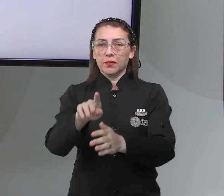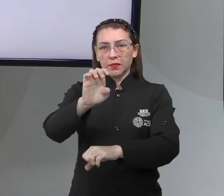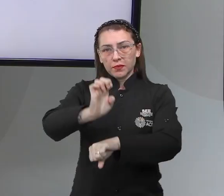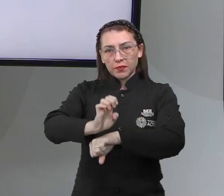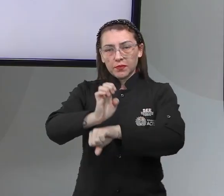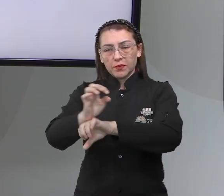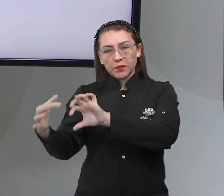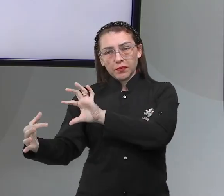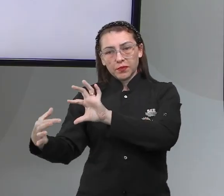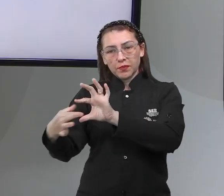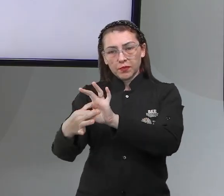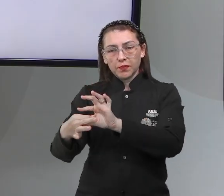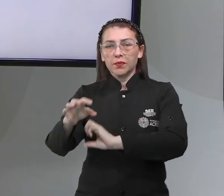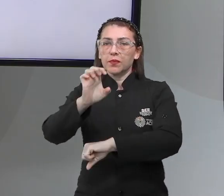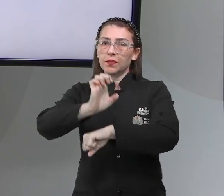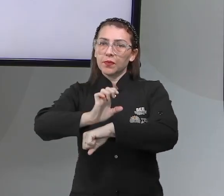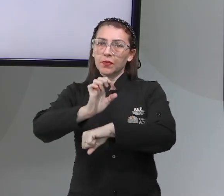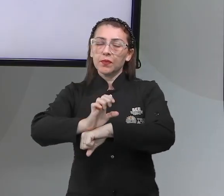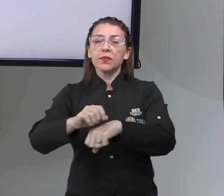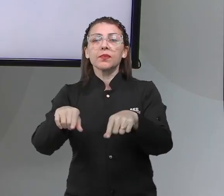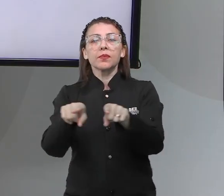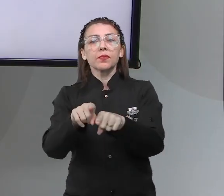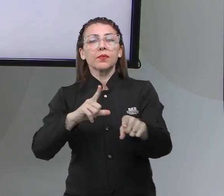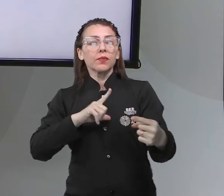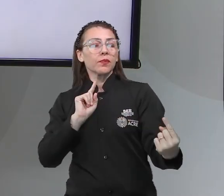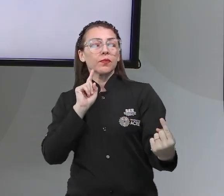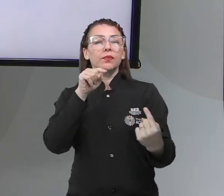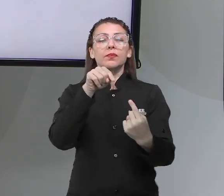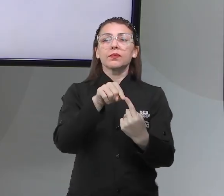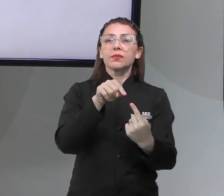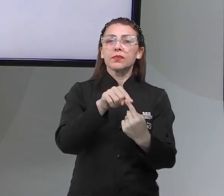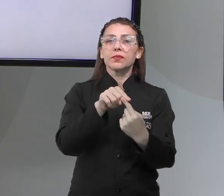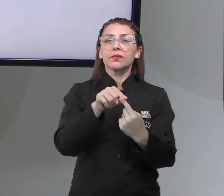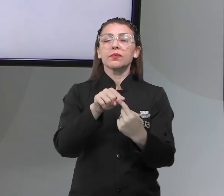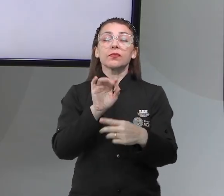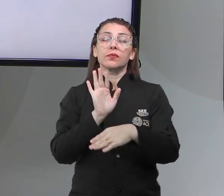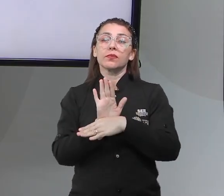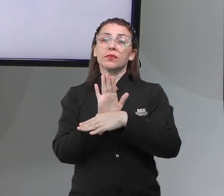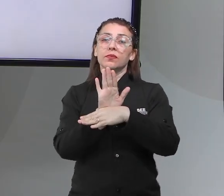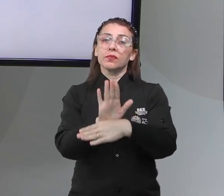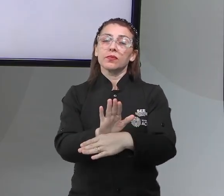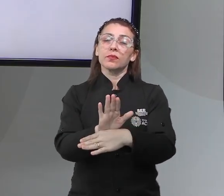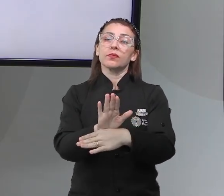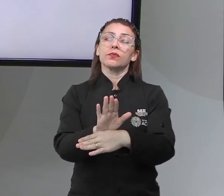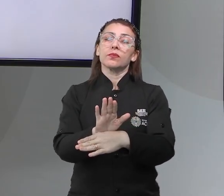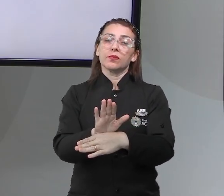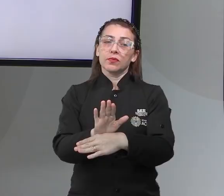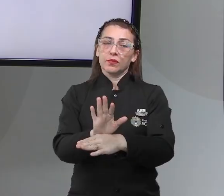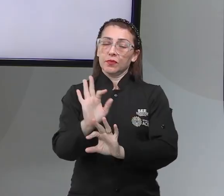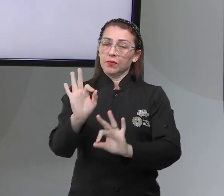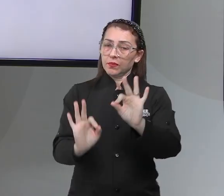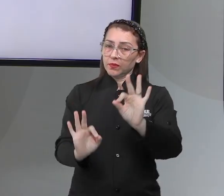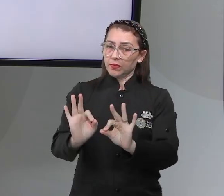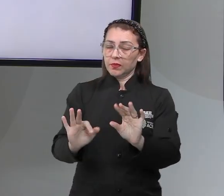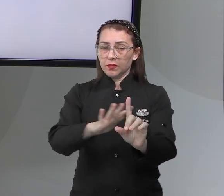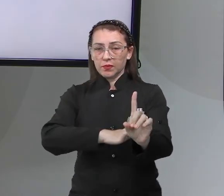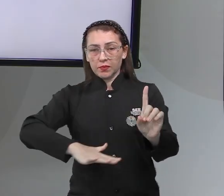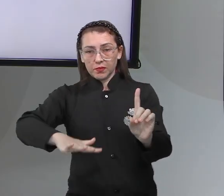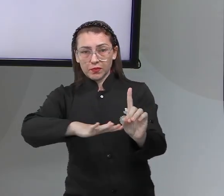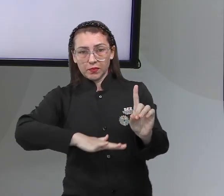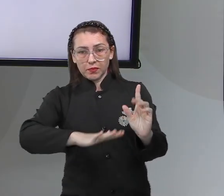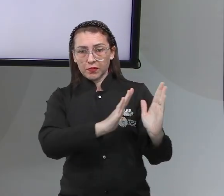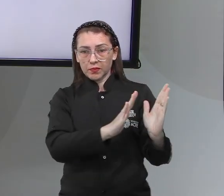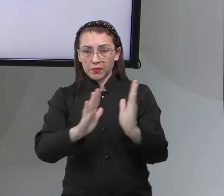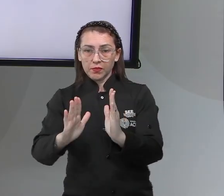estão vinculados ao Estado e têm uma finalidade, contribuir na manutenção da ordem social.